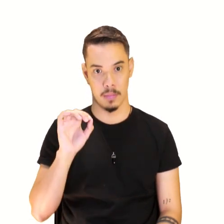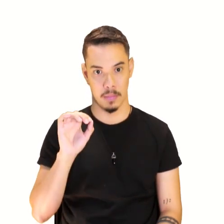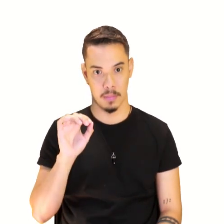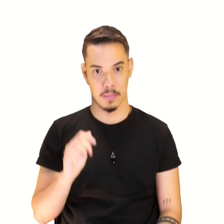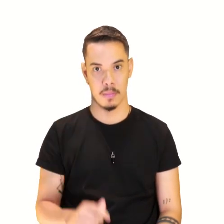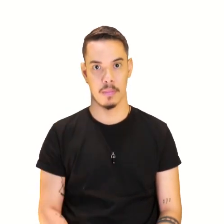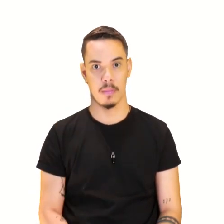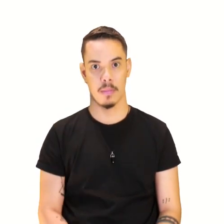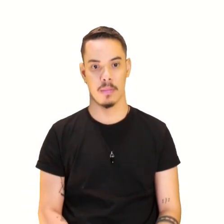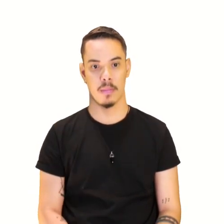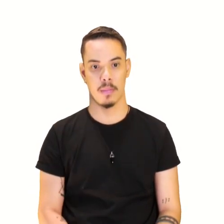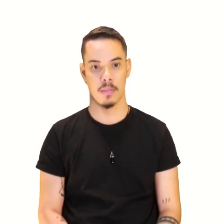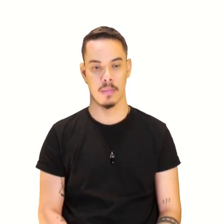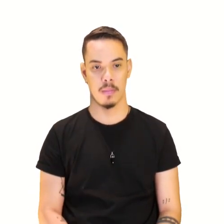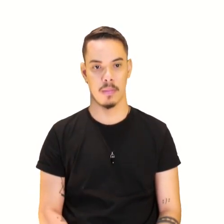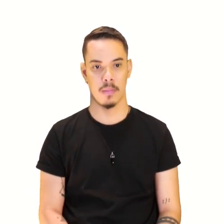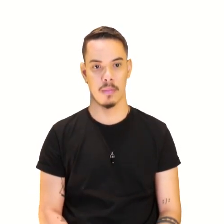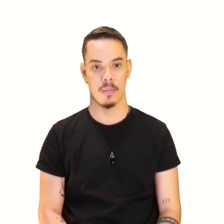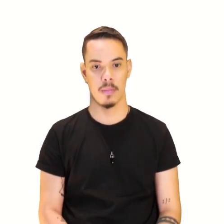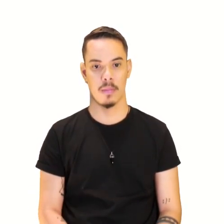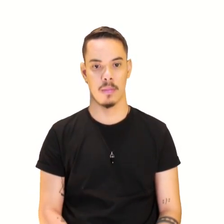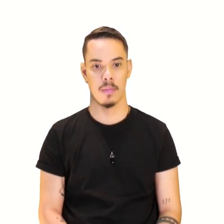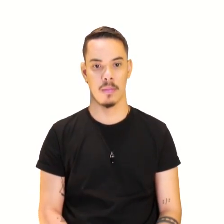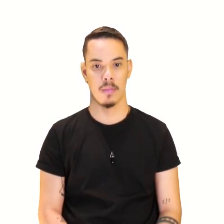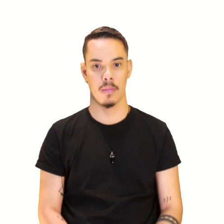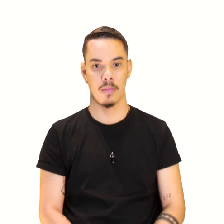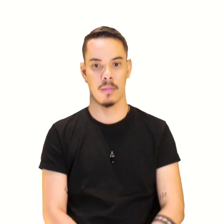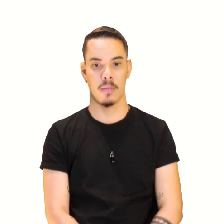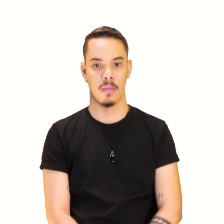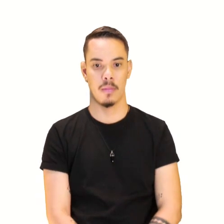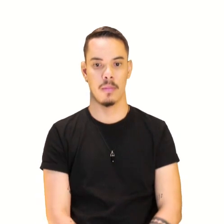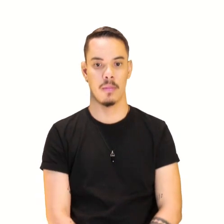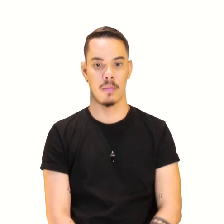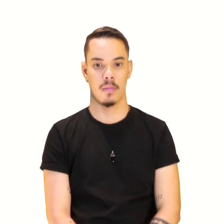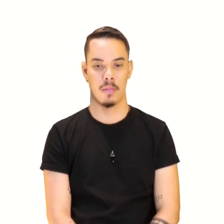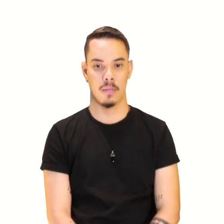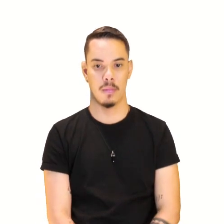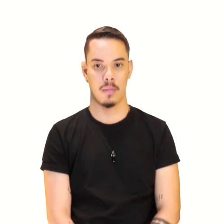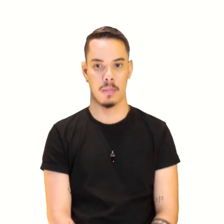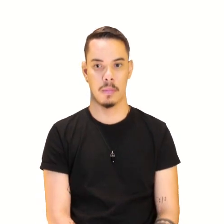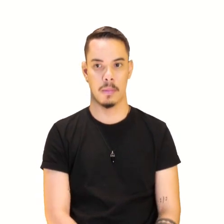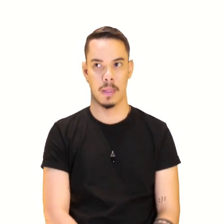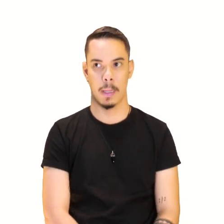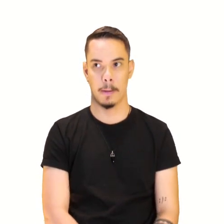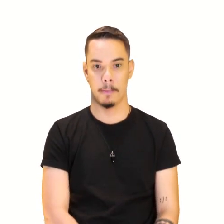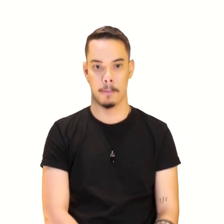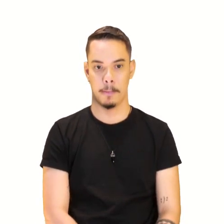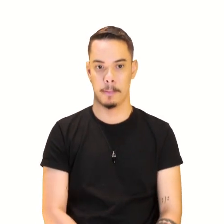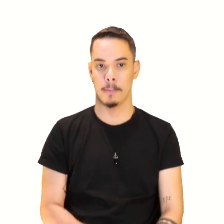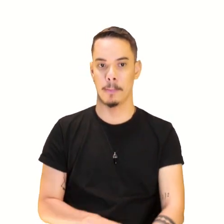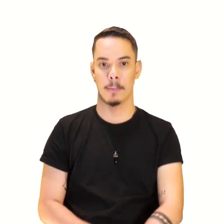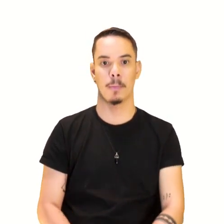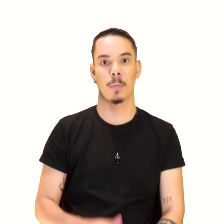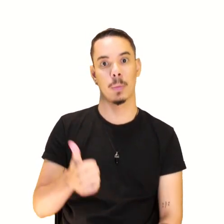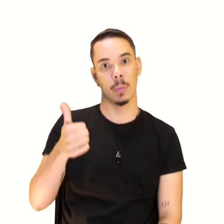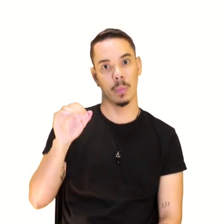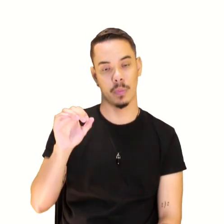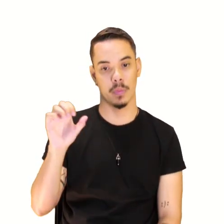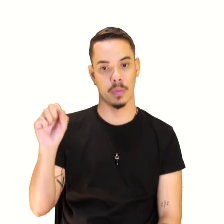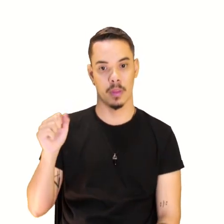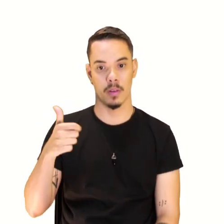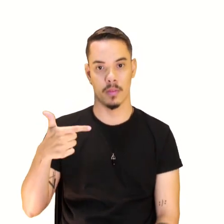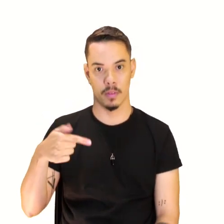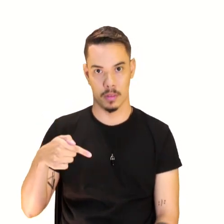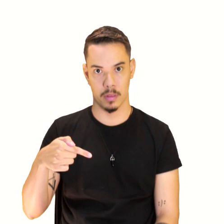em 27 dias aí aquele número 27 dias conseguem atender aquele público lá que tava